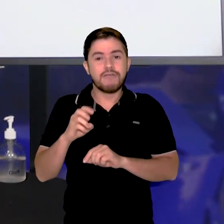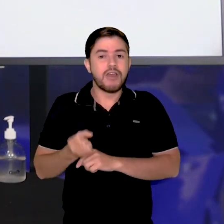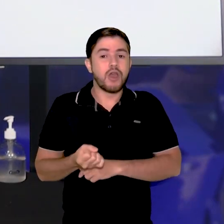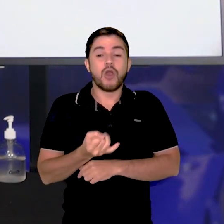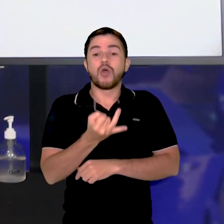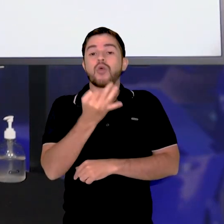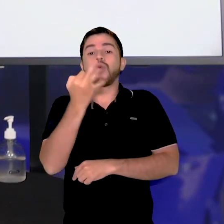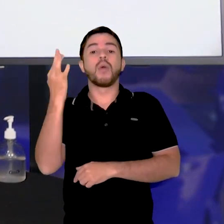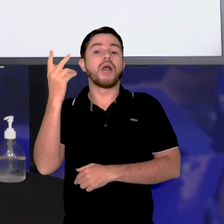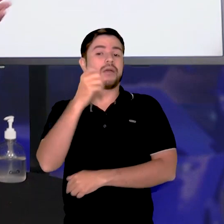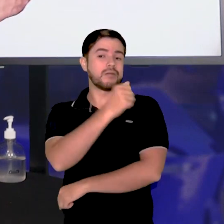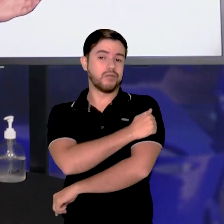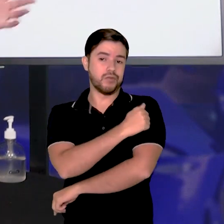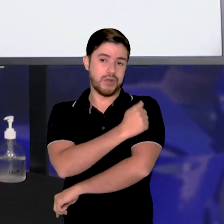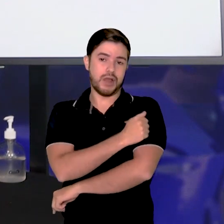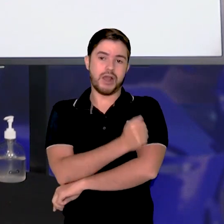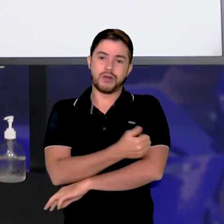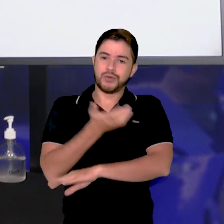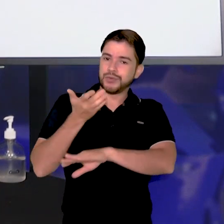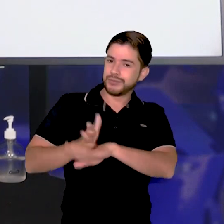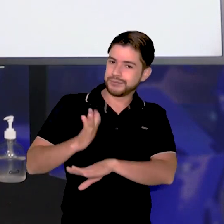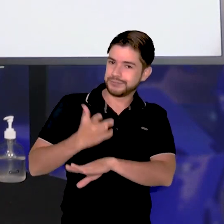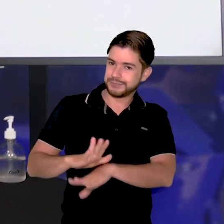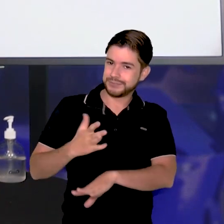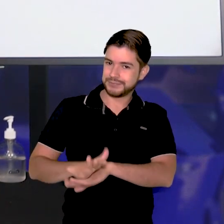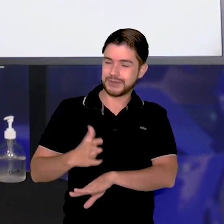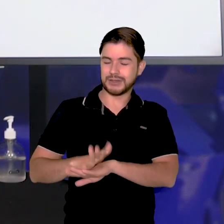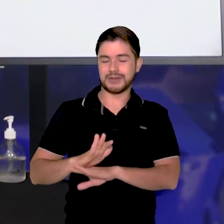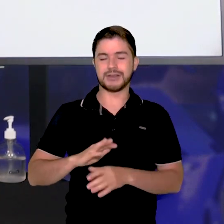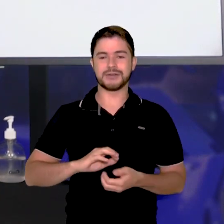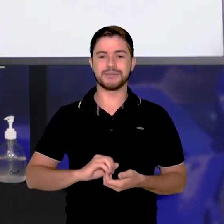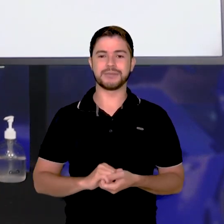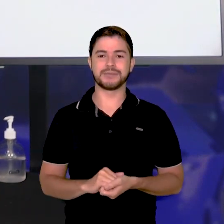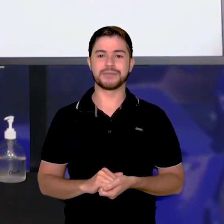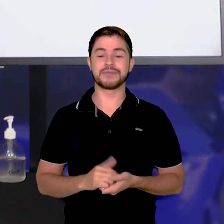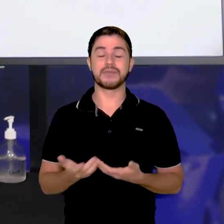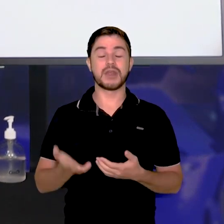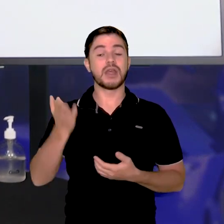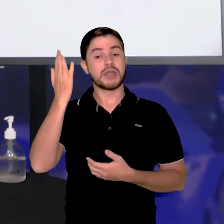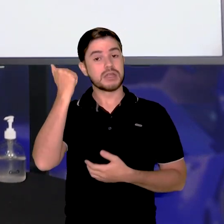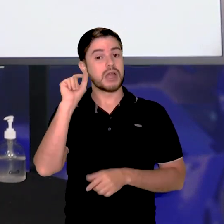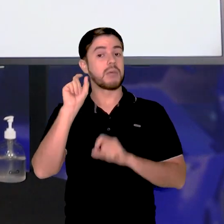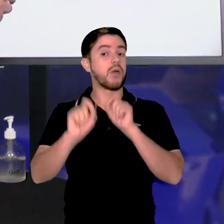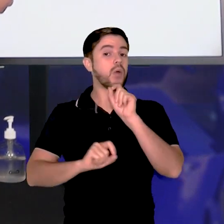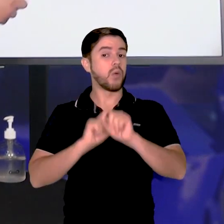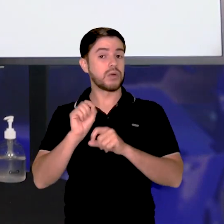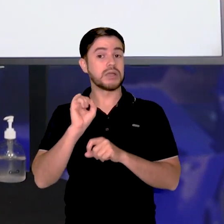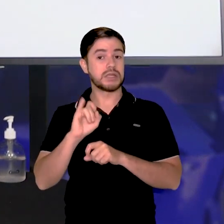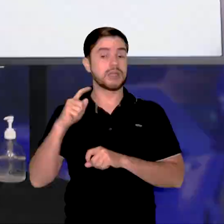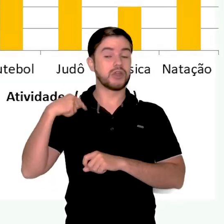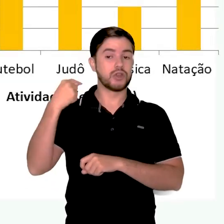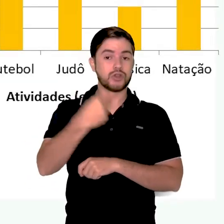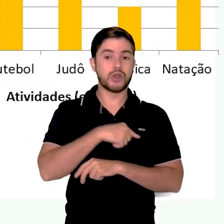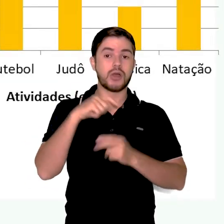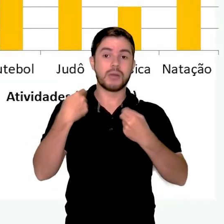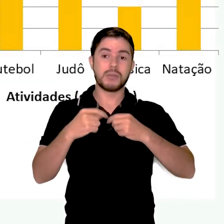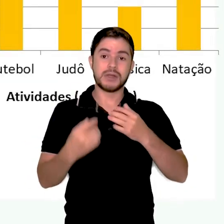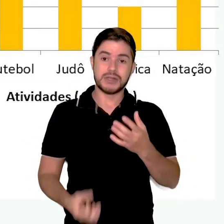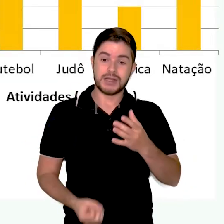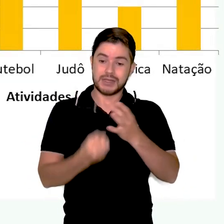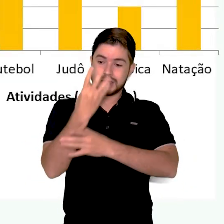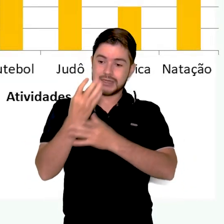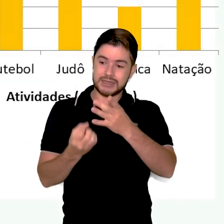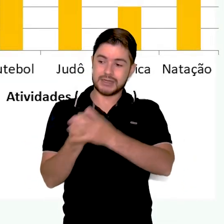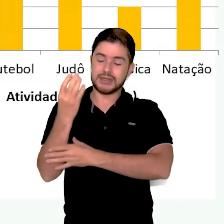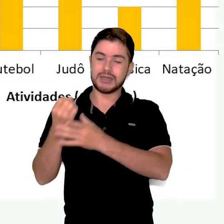número de alunos para determinada atividade, tá certo? Sabendo disso, a gente tem que construir o quê? Colunas, pessoal.